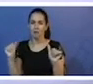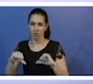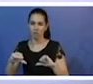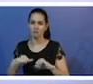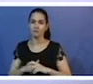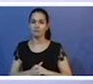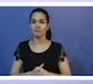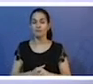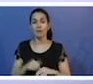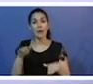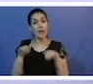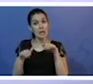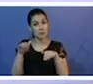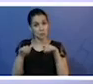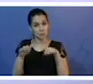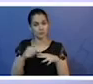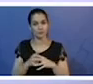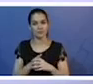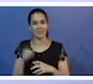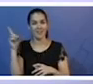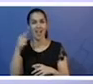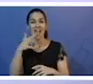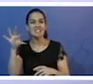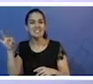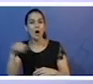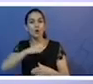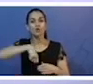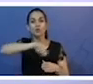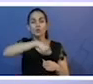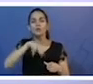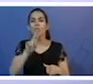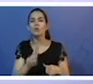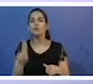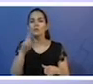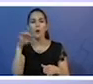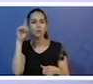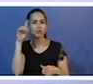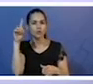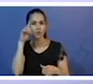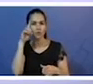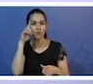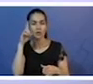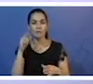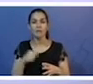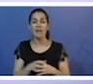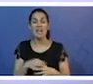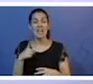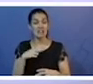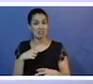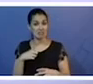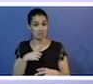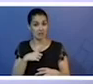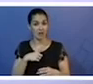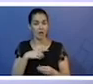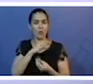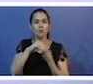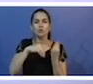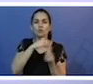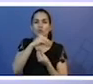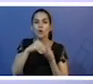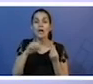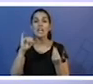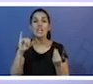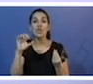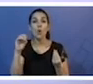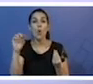Aqui nós temos o sal de cozinha, que a gente usa no dia a dia, que é aquele refinado. Ele contém uma substância chamada